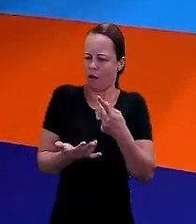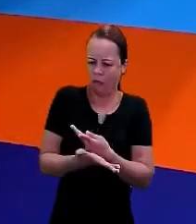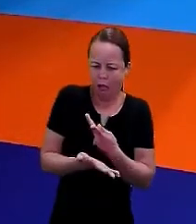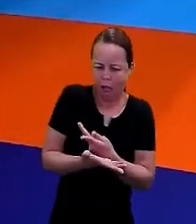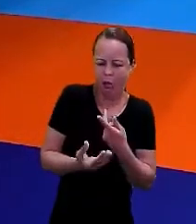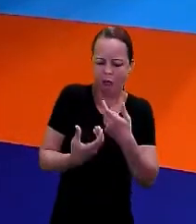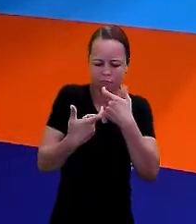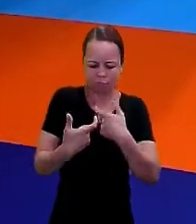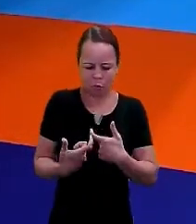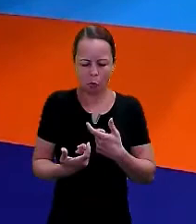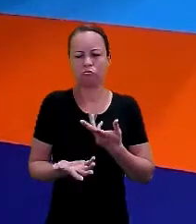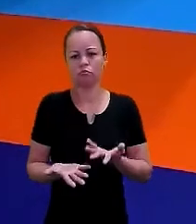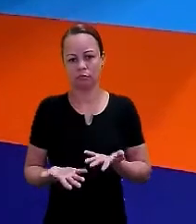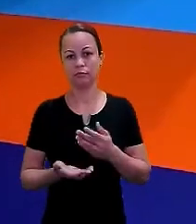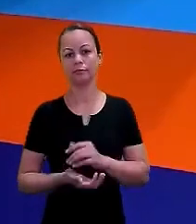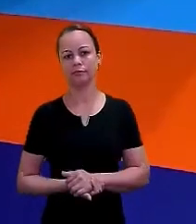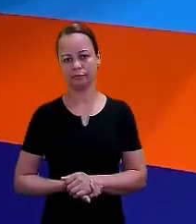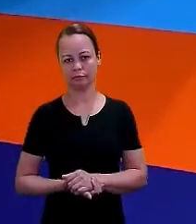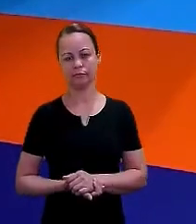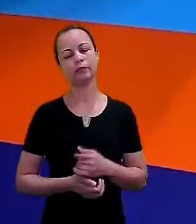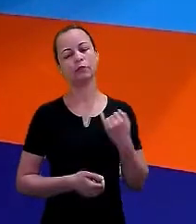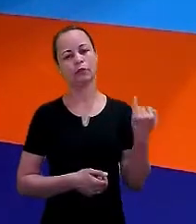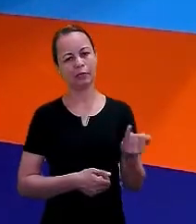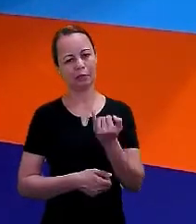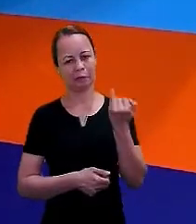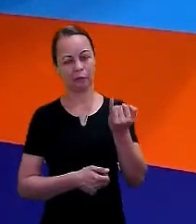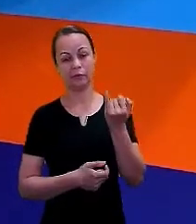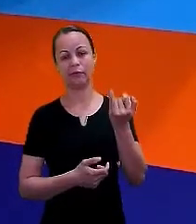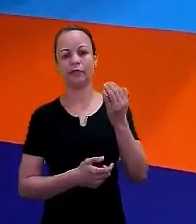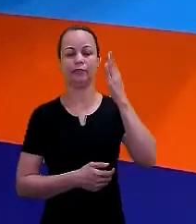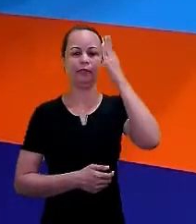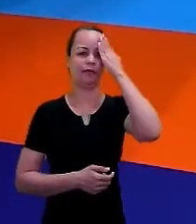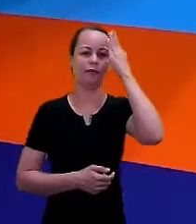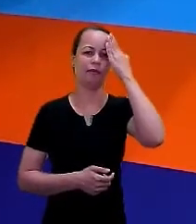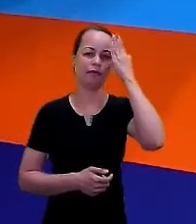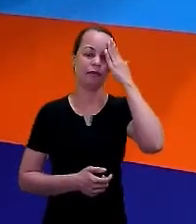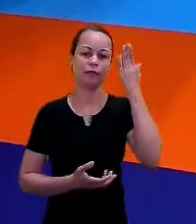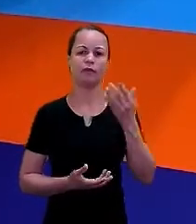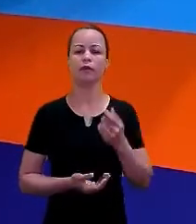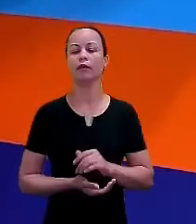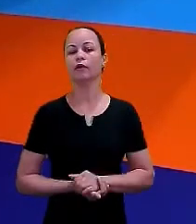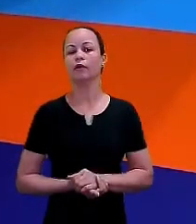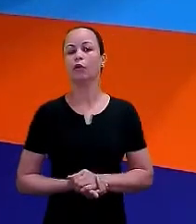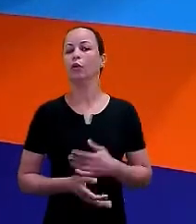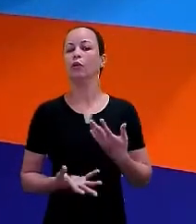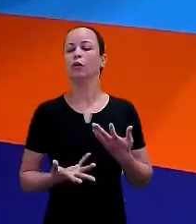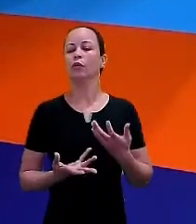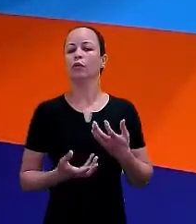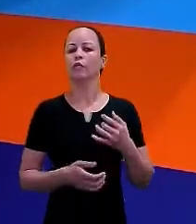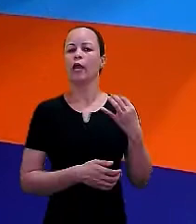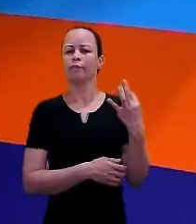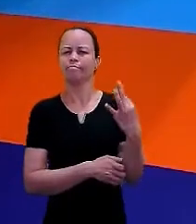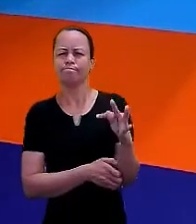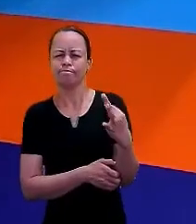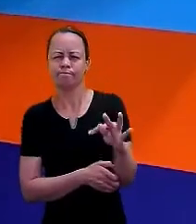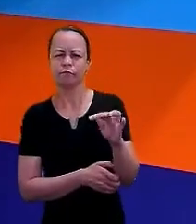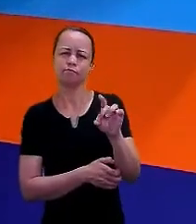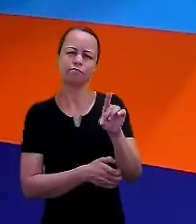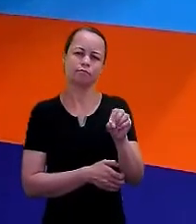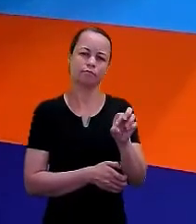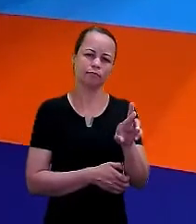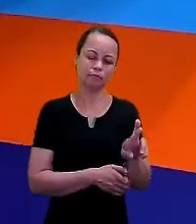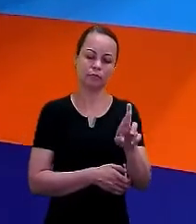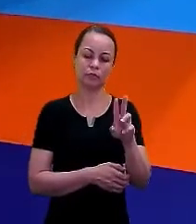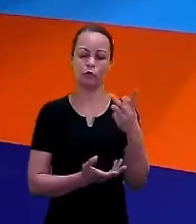essas categorias, porque elas são importantes para a gente justamente compreender o que é a dor e qual a sua importância para a